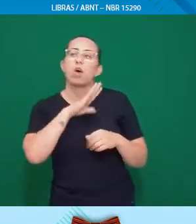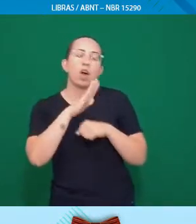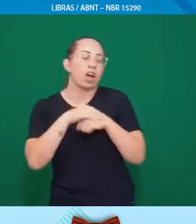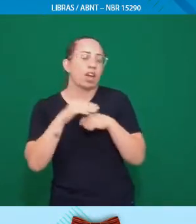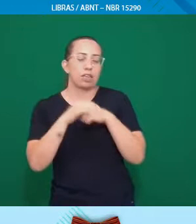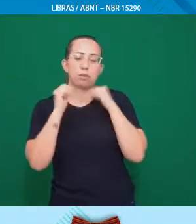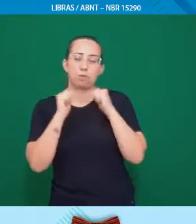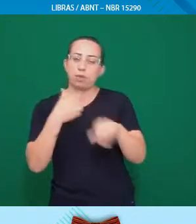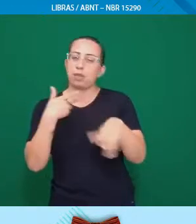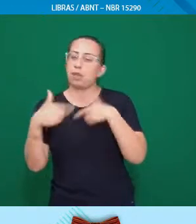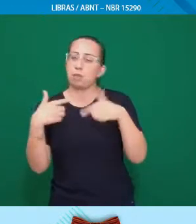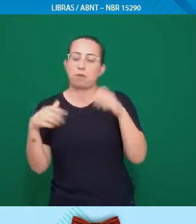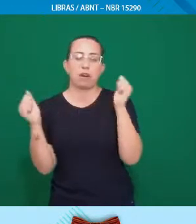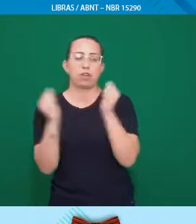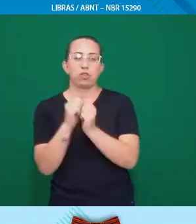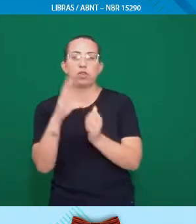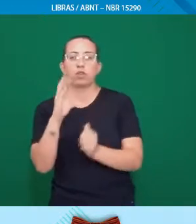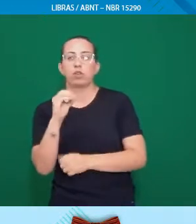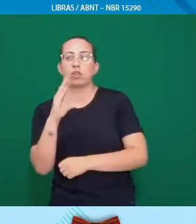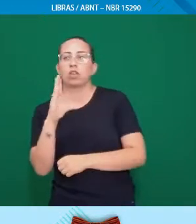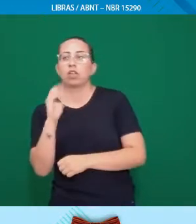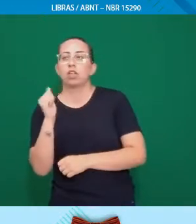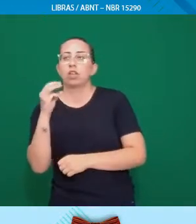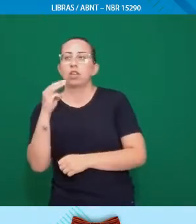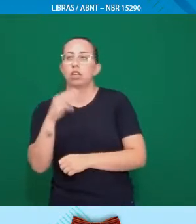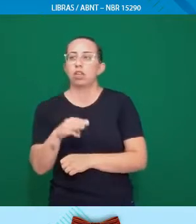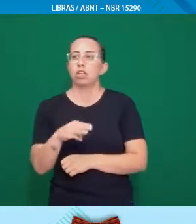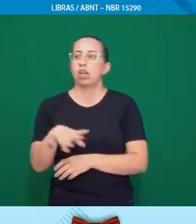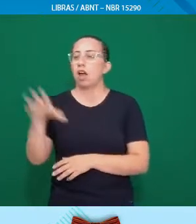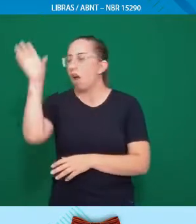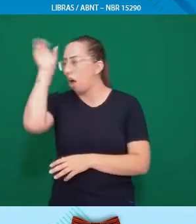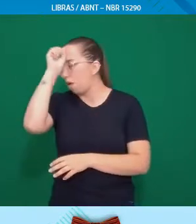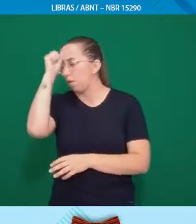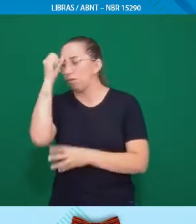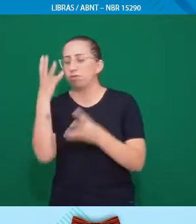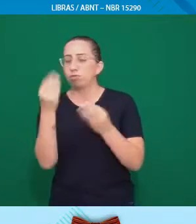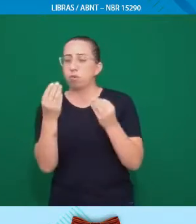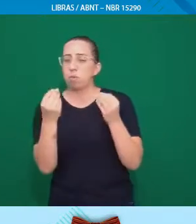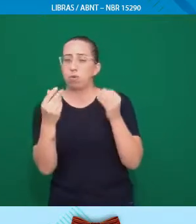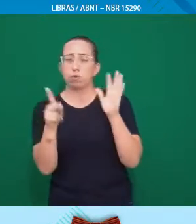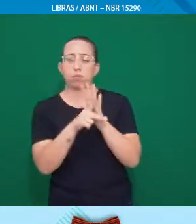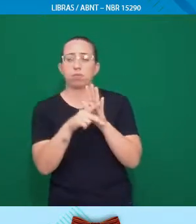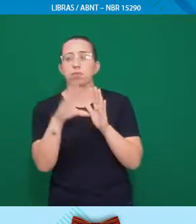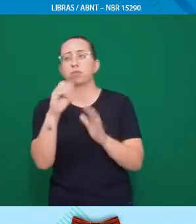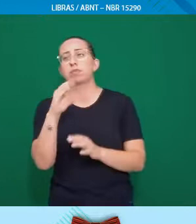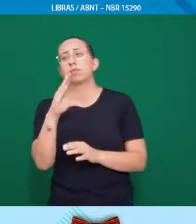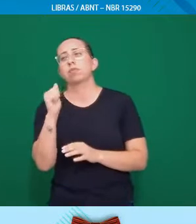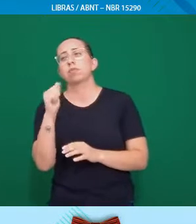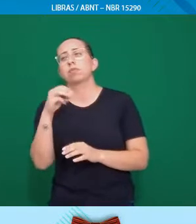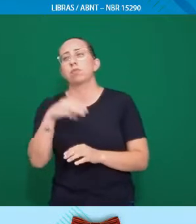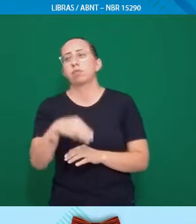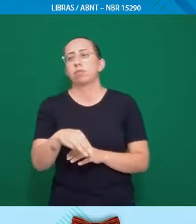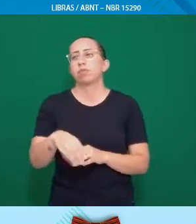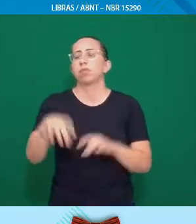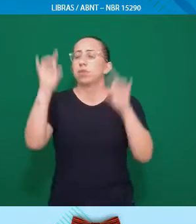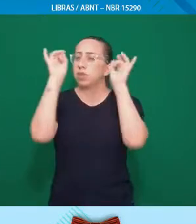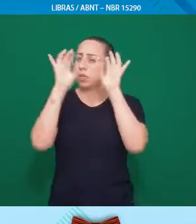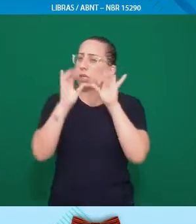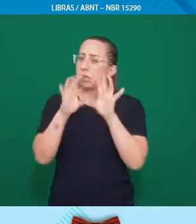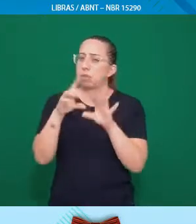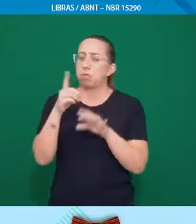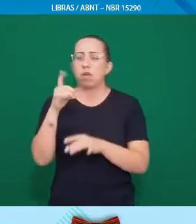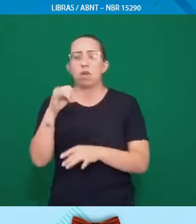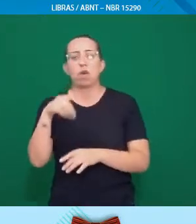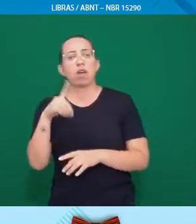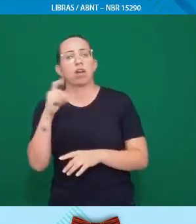oito anos na Grande Família cocan devo muito a você e a tua família em especial a dinda e